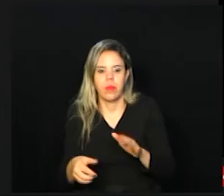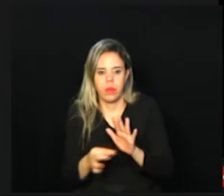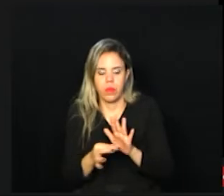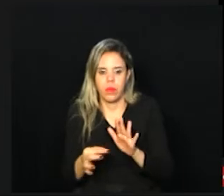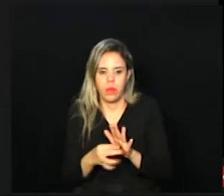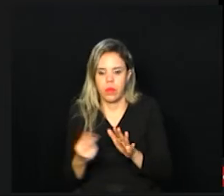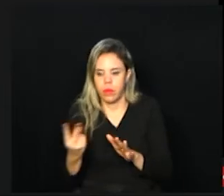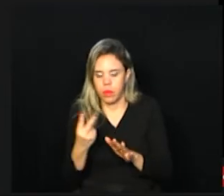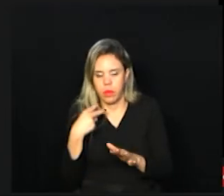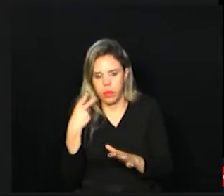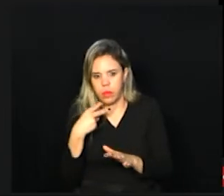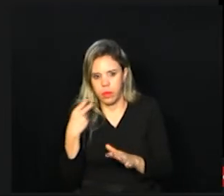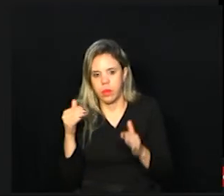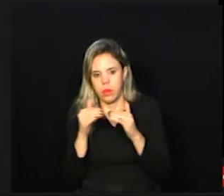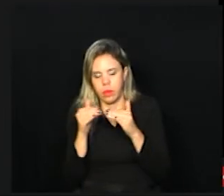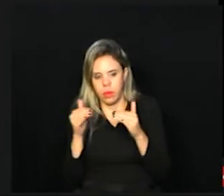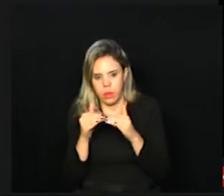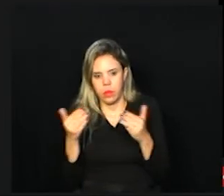duas vereadoras.